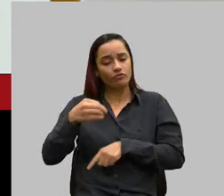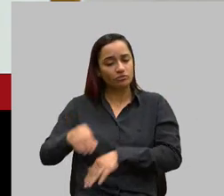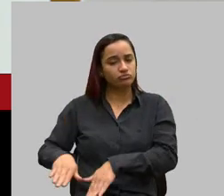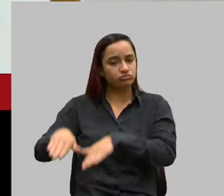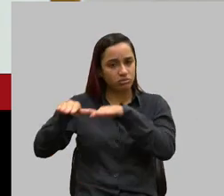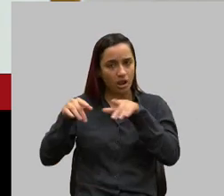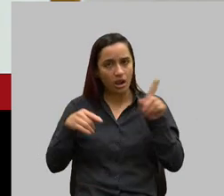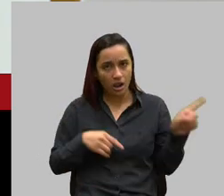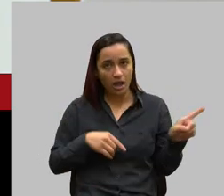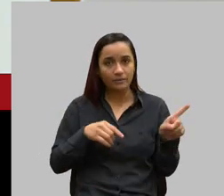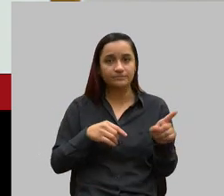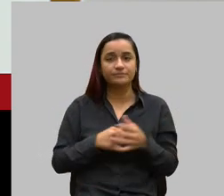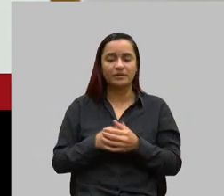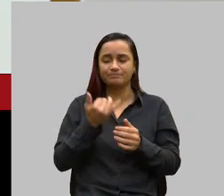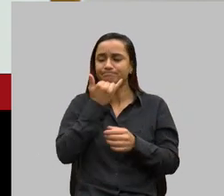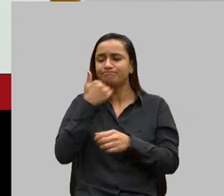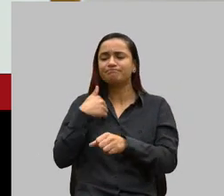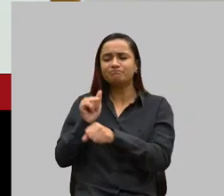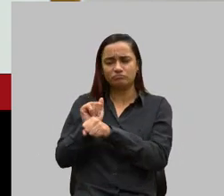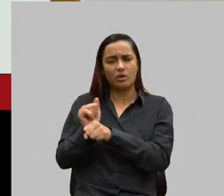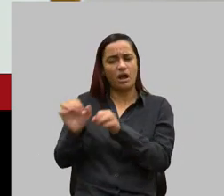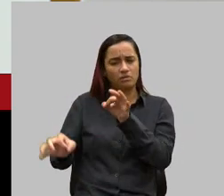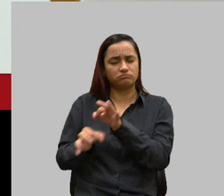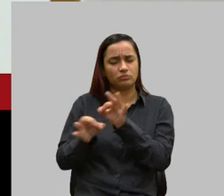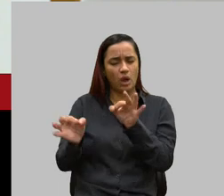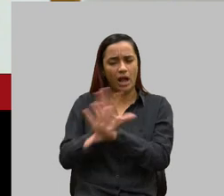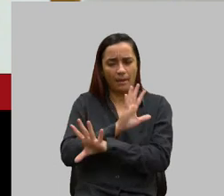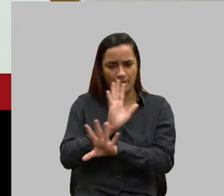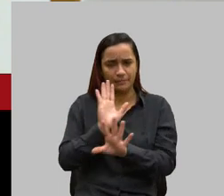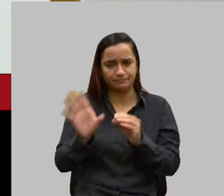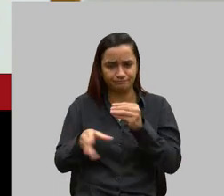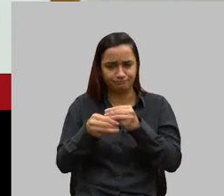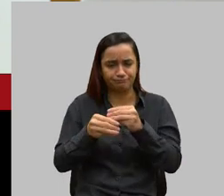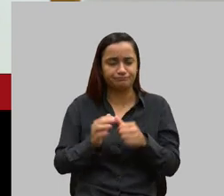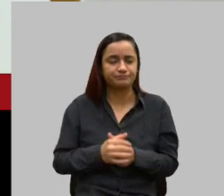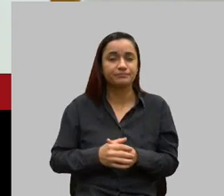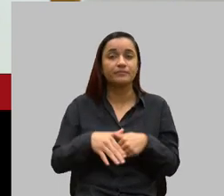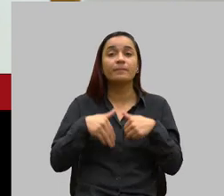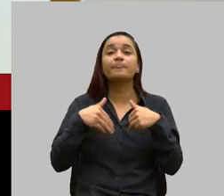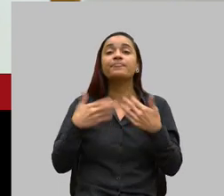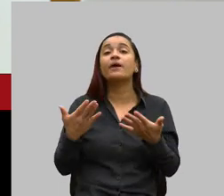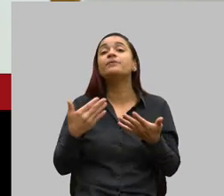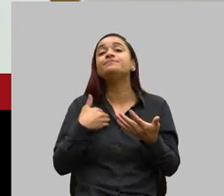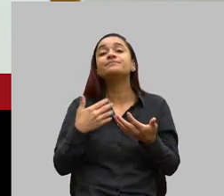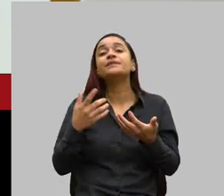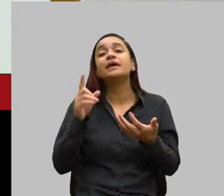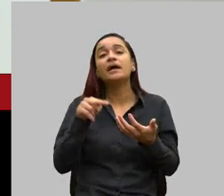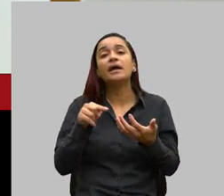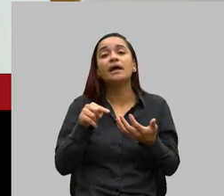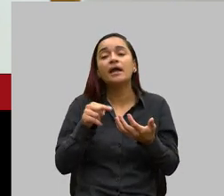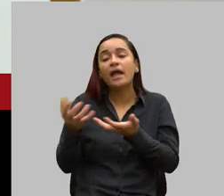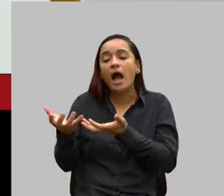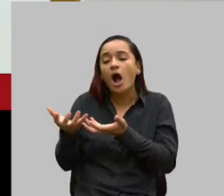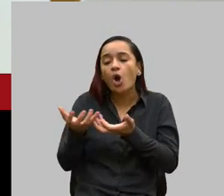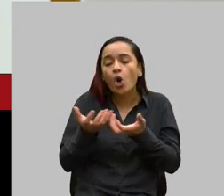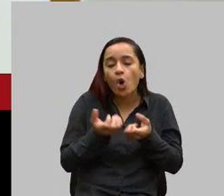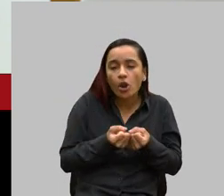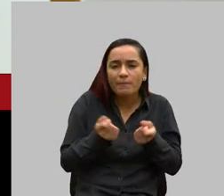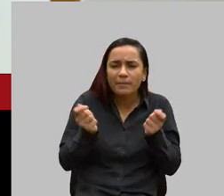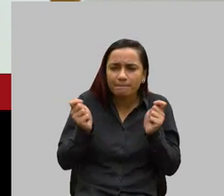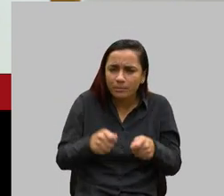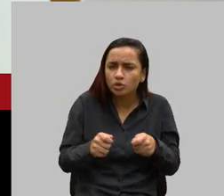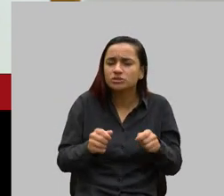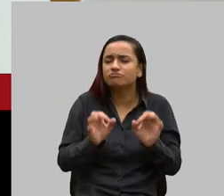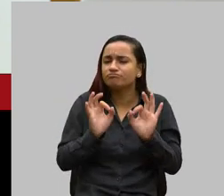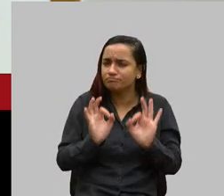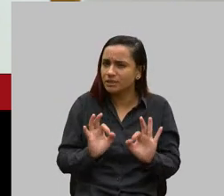vontade deputador eh então é esse acolhimento mesmo e eu queria saber qual é